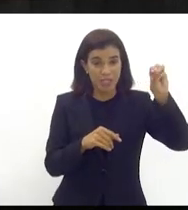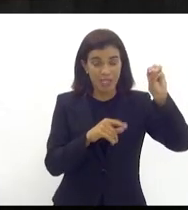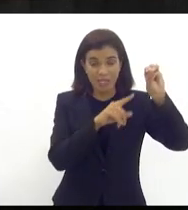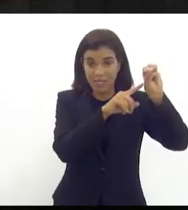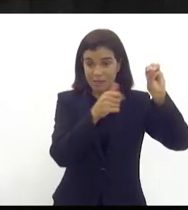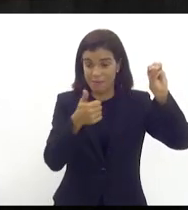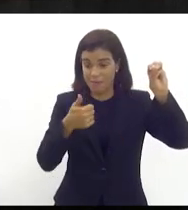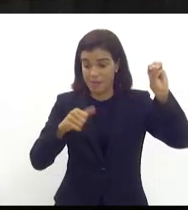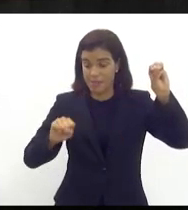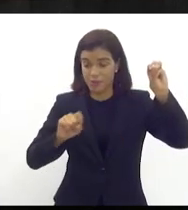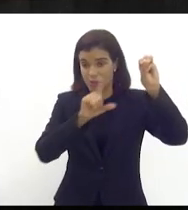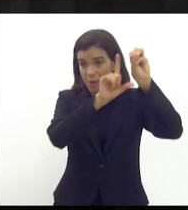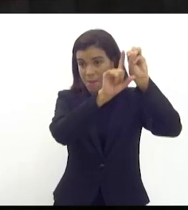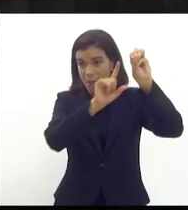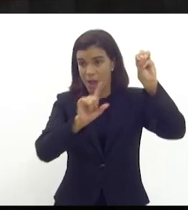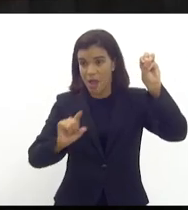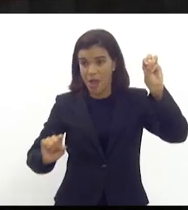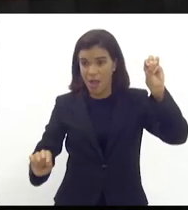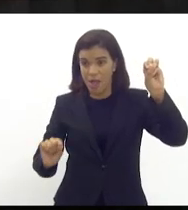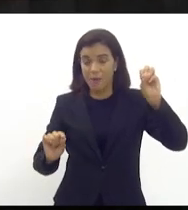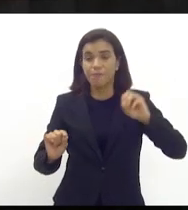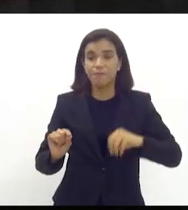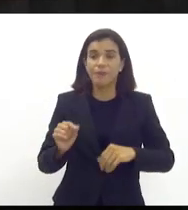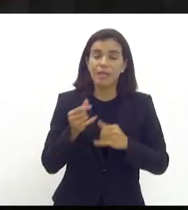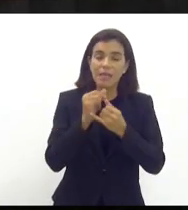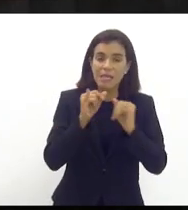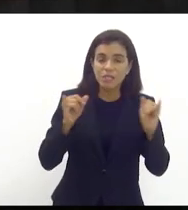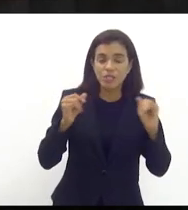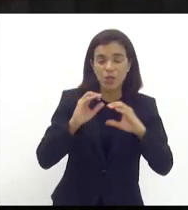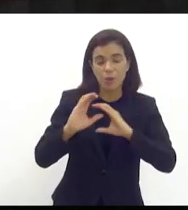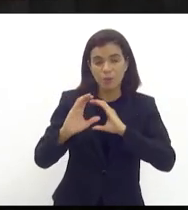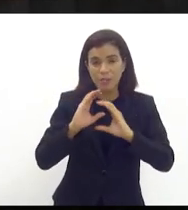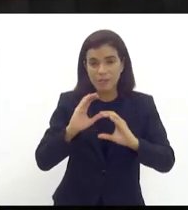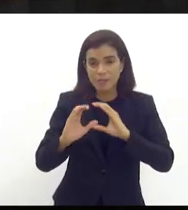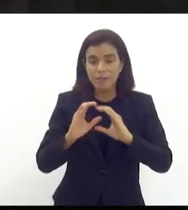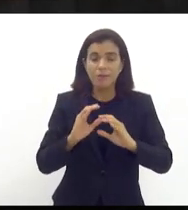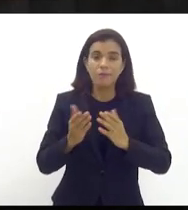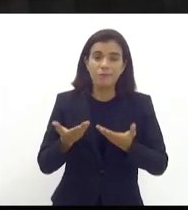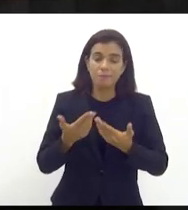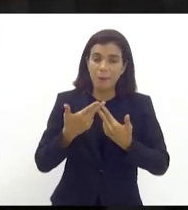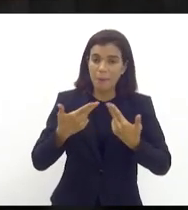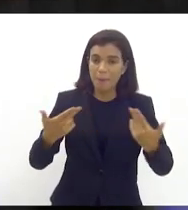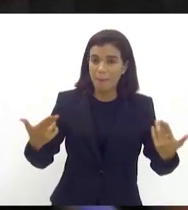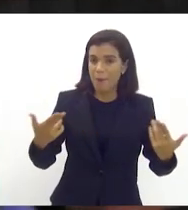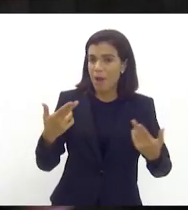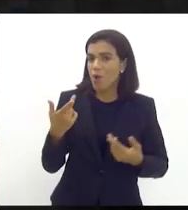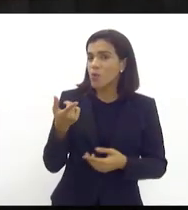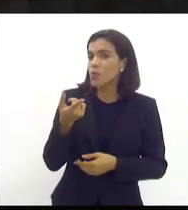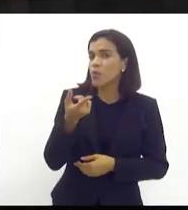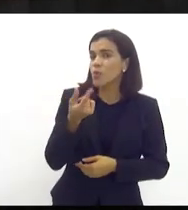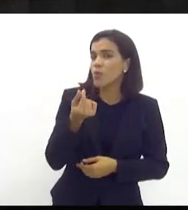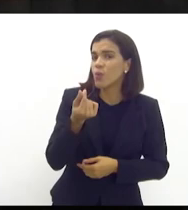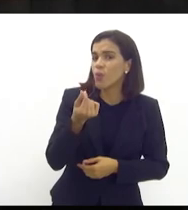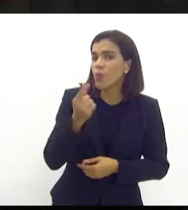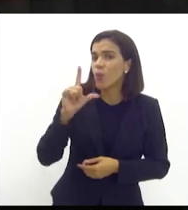energia e telecomunicações e combustíveis, eu me pergunto, quanto é que